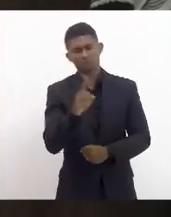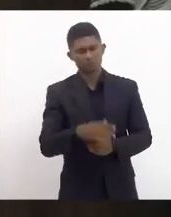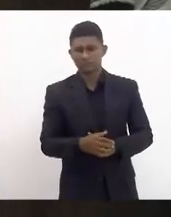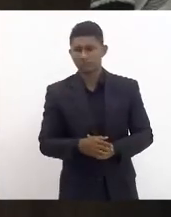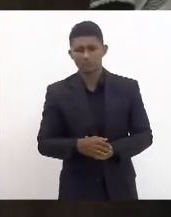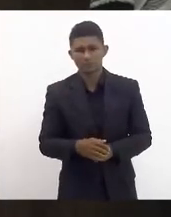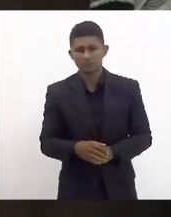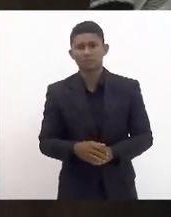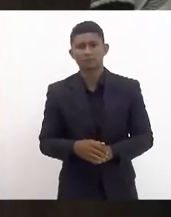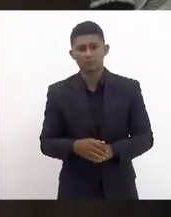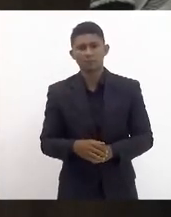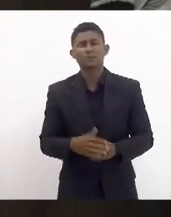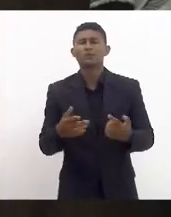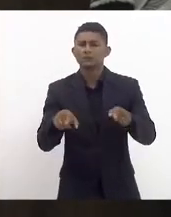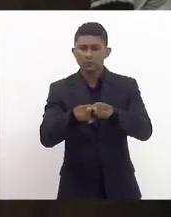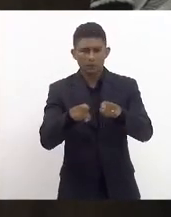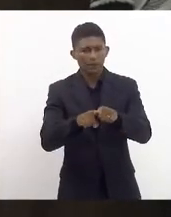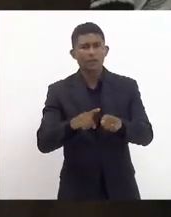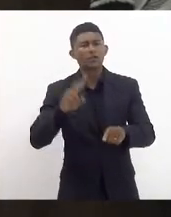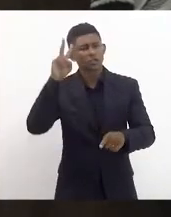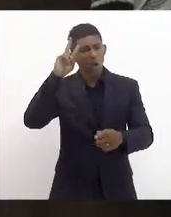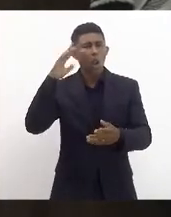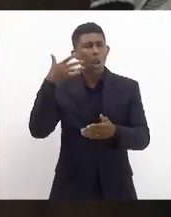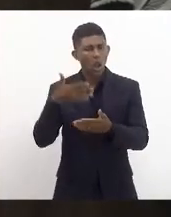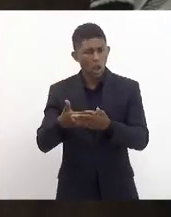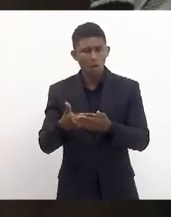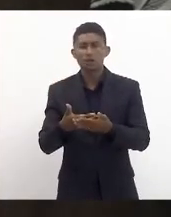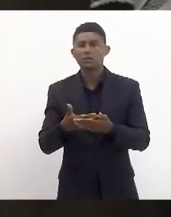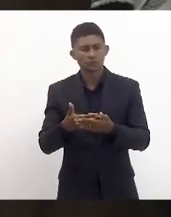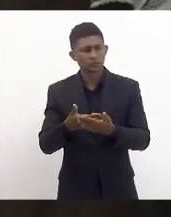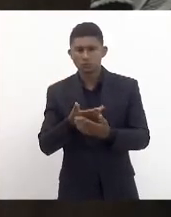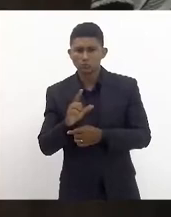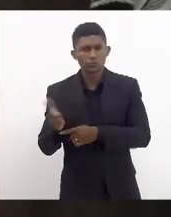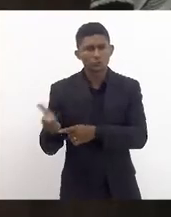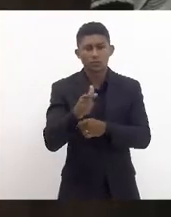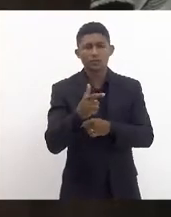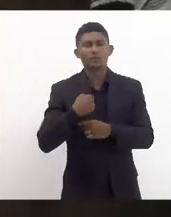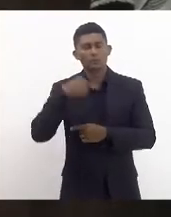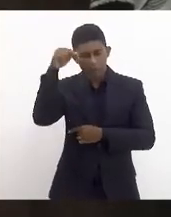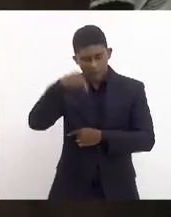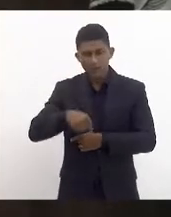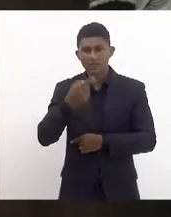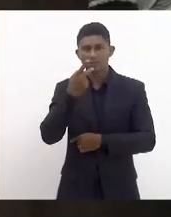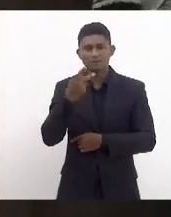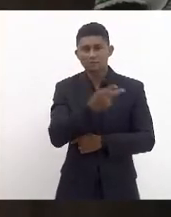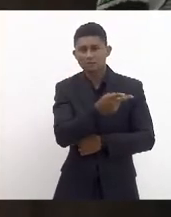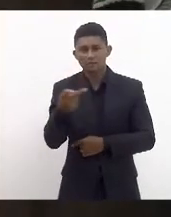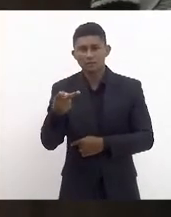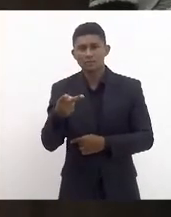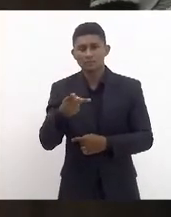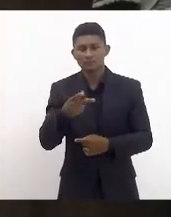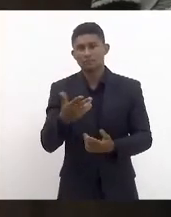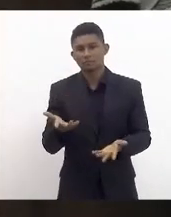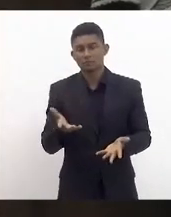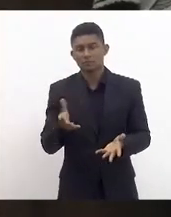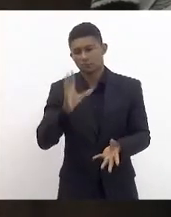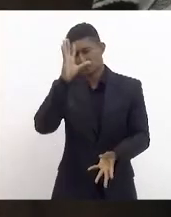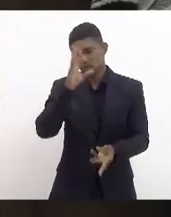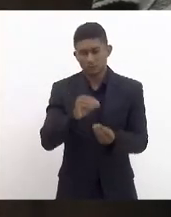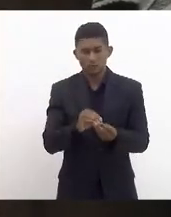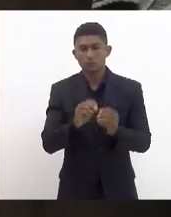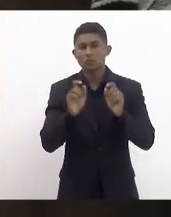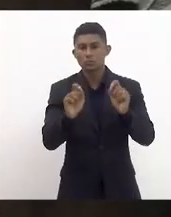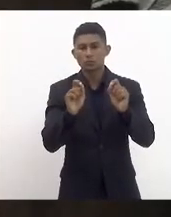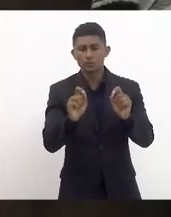guarida e não tem tido guarida. Então, faço aqui essa manifestação da mesma forma. E aí concluo, o deputado Alana vai se